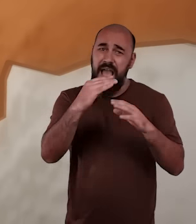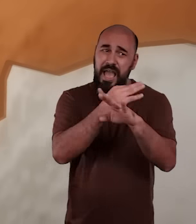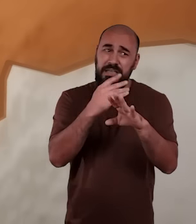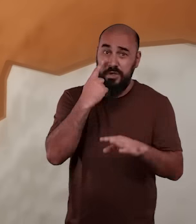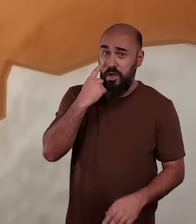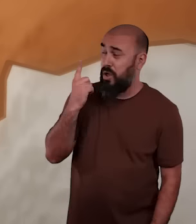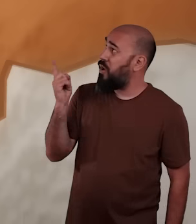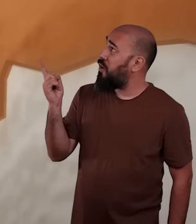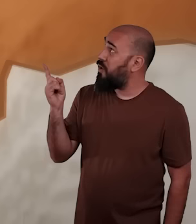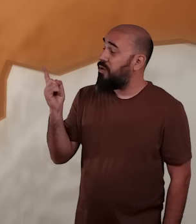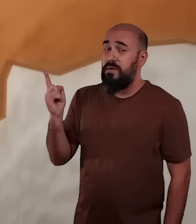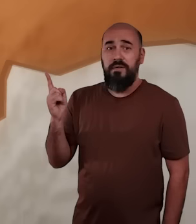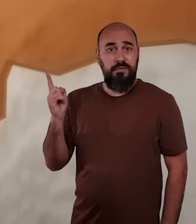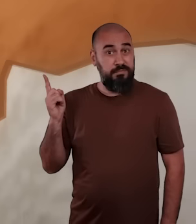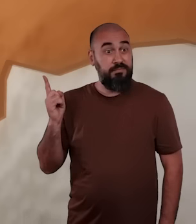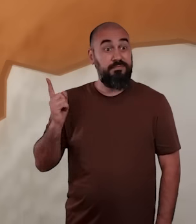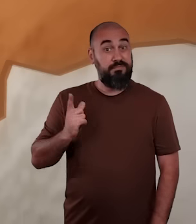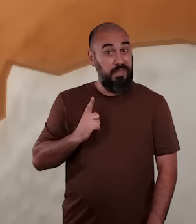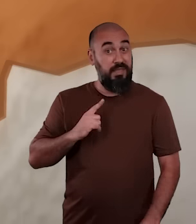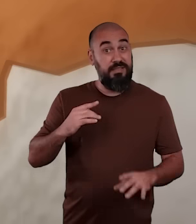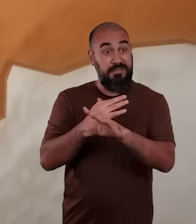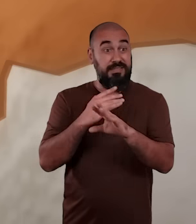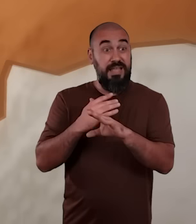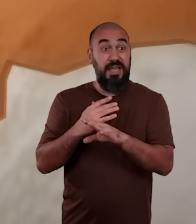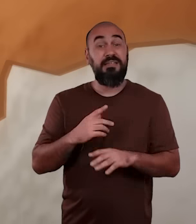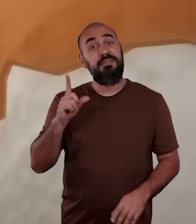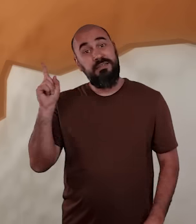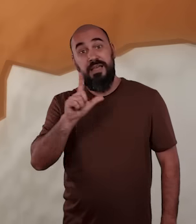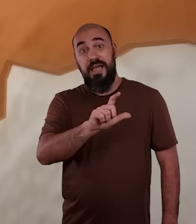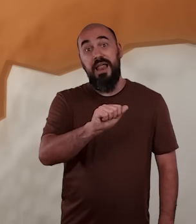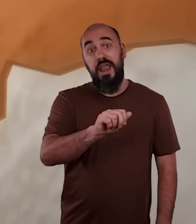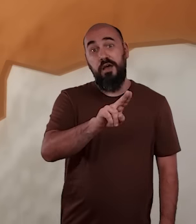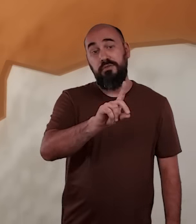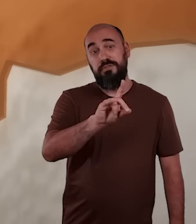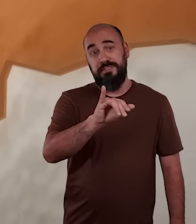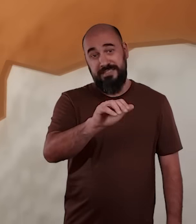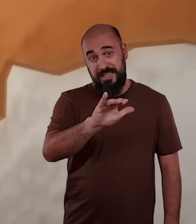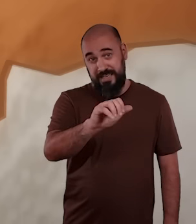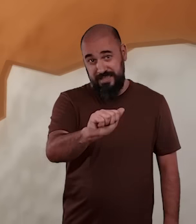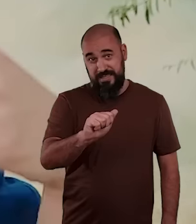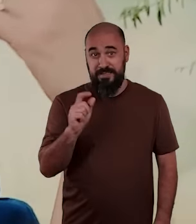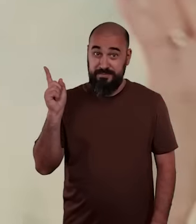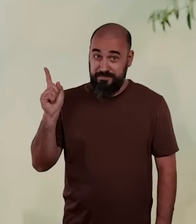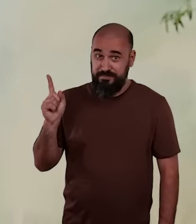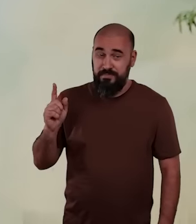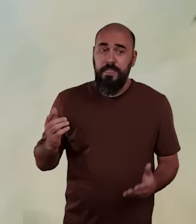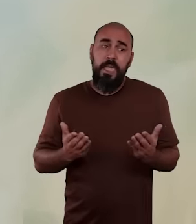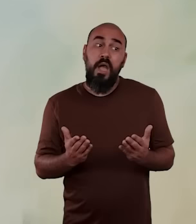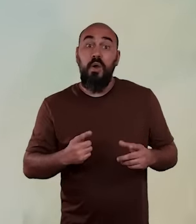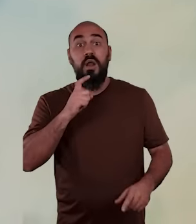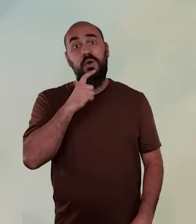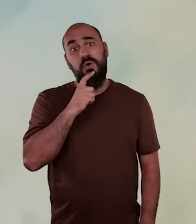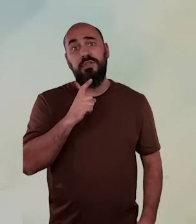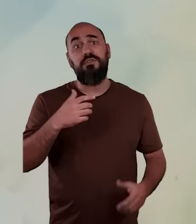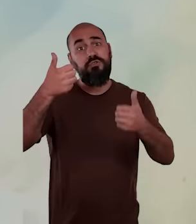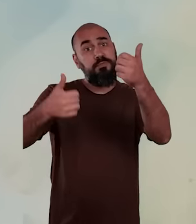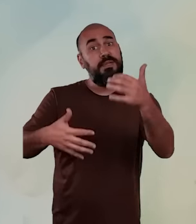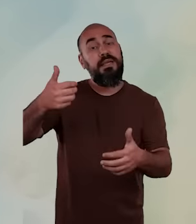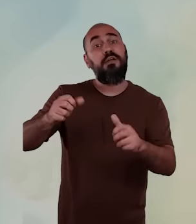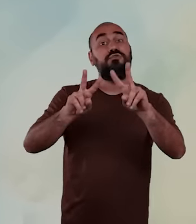pertinho, que é considerada uma cidade sagrada nos tempos passados, e Laodiceia, tá bom? Enquanto o Rodrigo explica para você